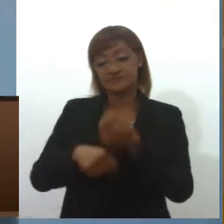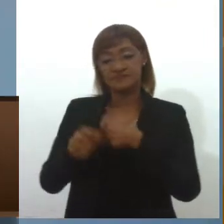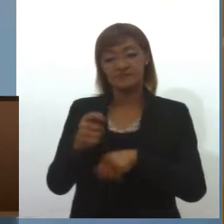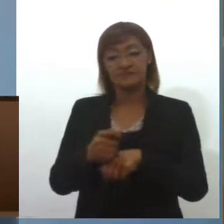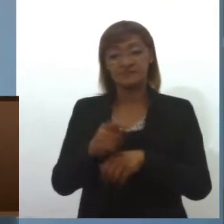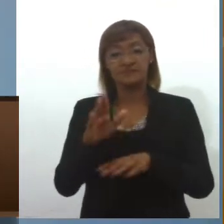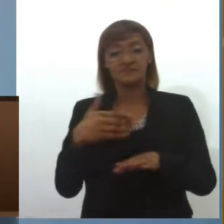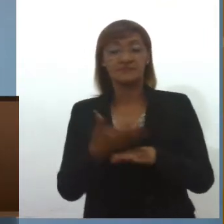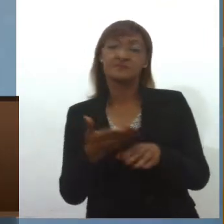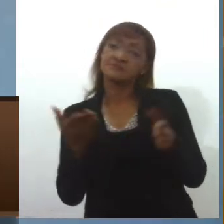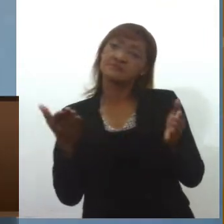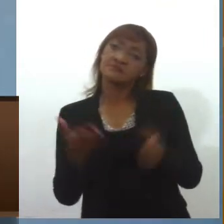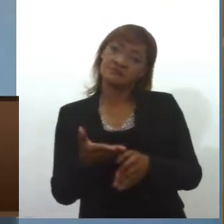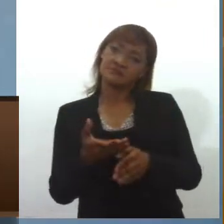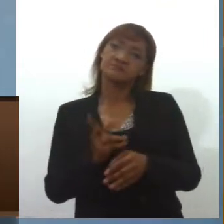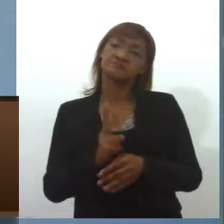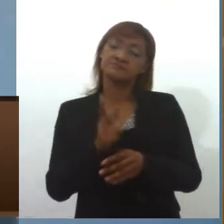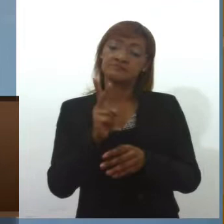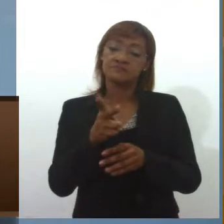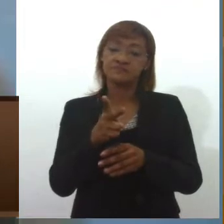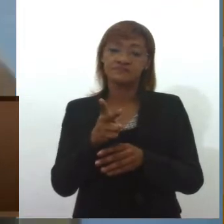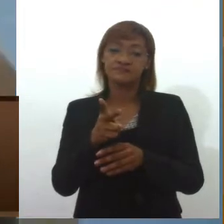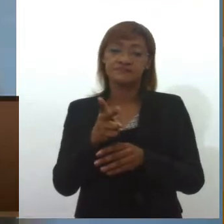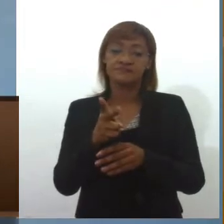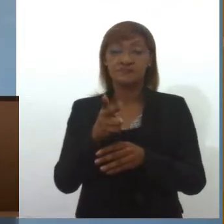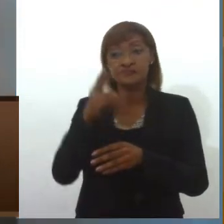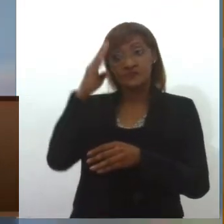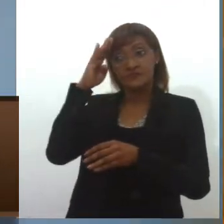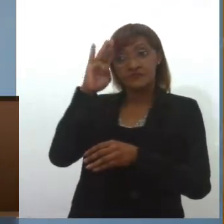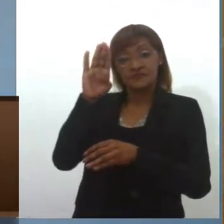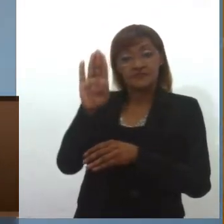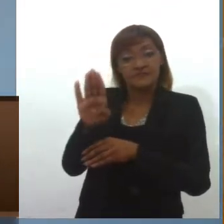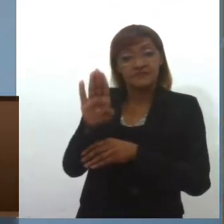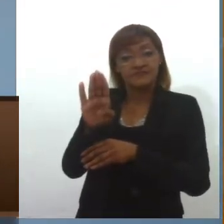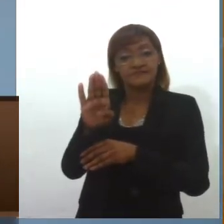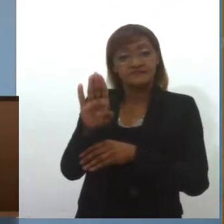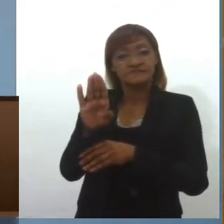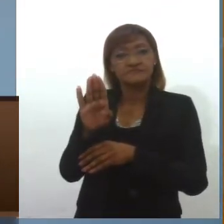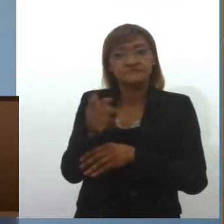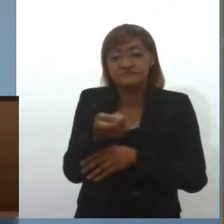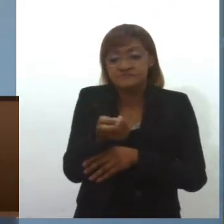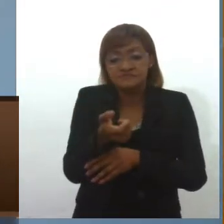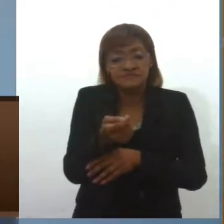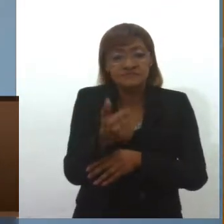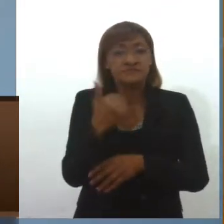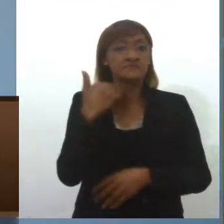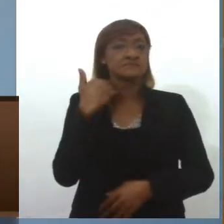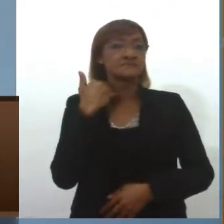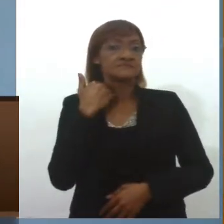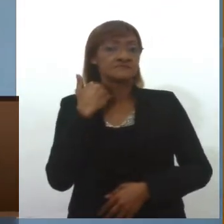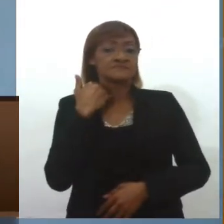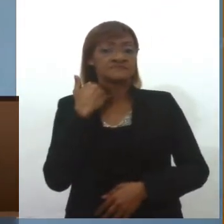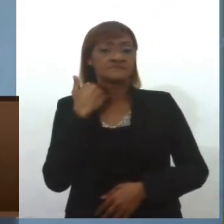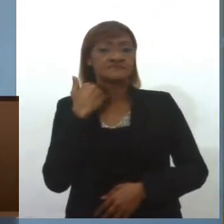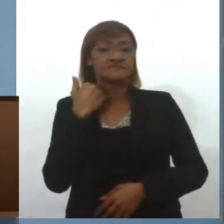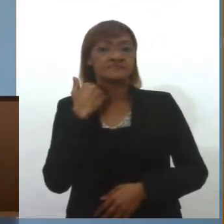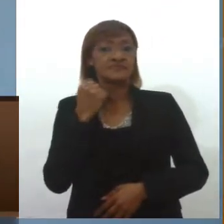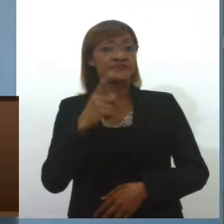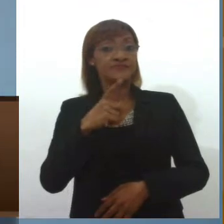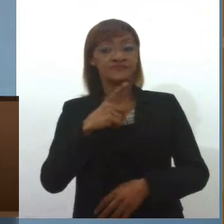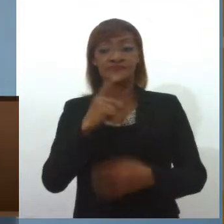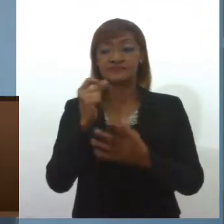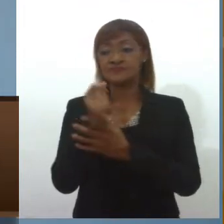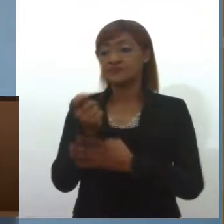continua sendo muito concentrado. São poucos os bancos que dominam o mercado. Isso faz com que